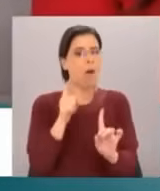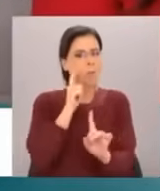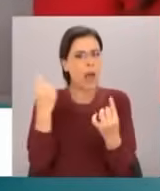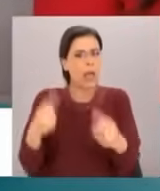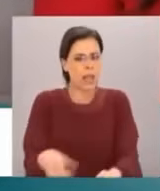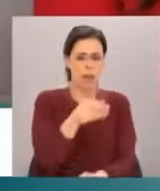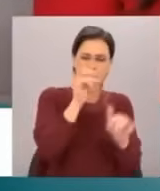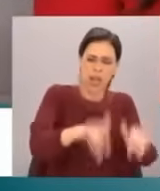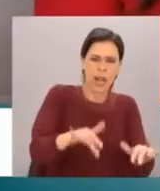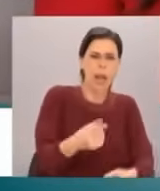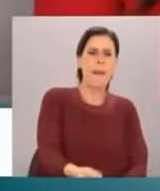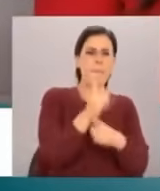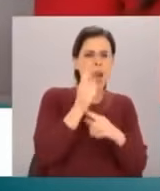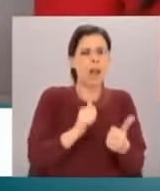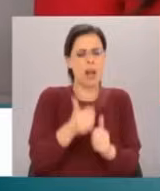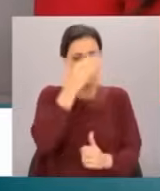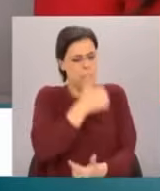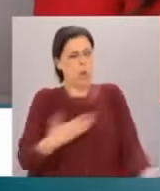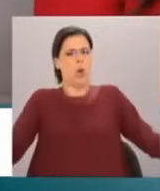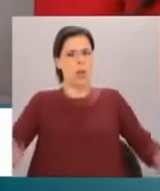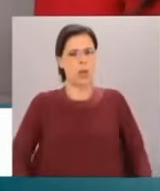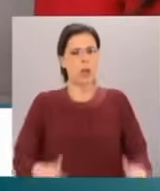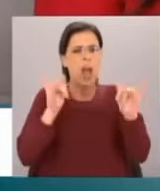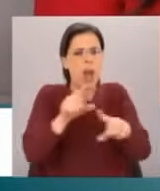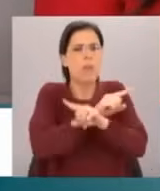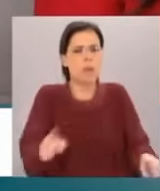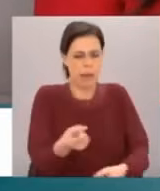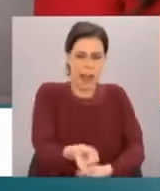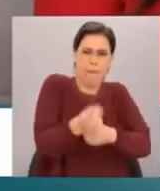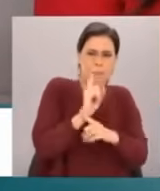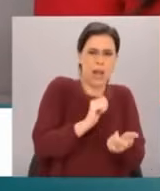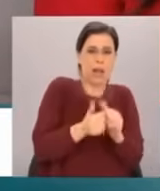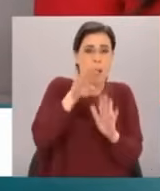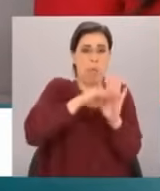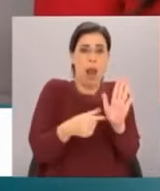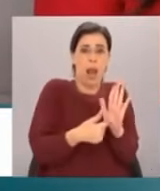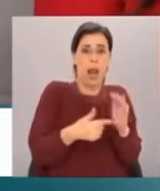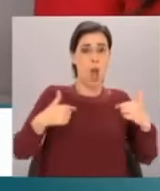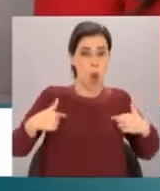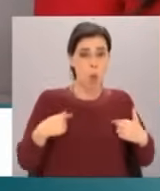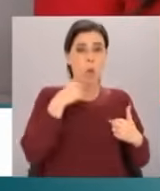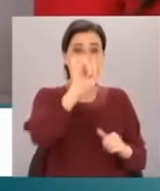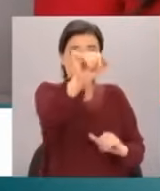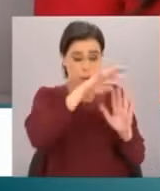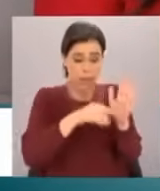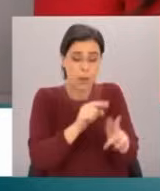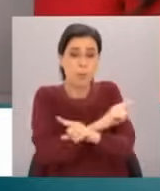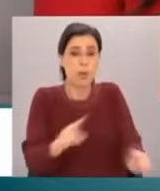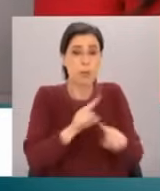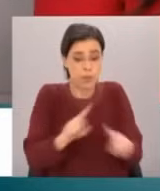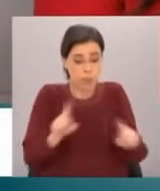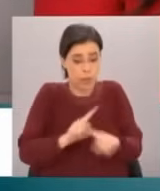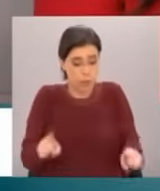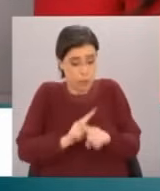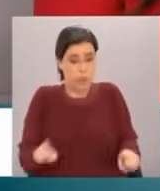o pai não quer que eu vá com a pesca desportiva o meu Deus quer que eu vá quer Proibir a pesca desportiva está no programa do pai não sei o que estou a dizer é proibido